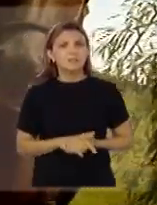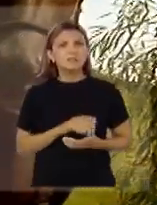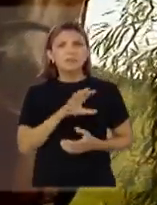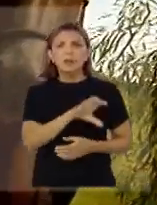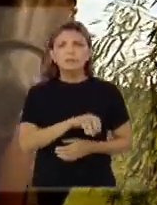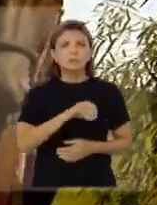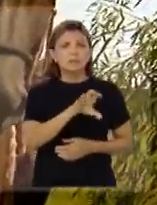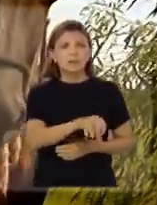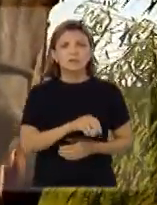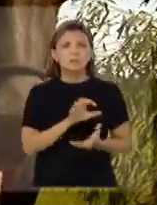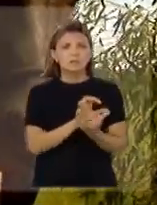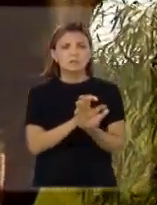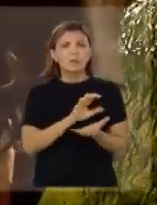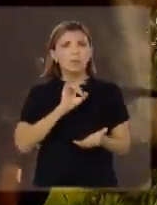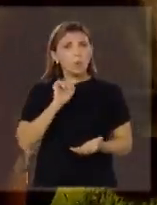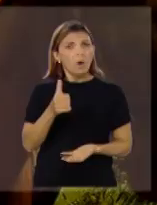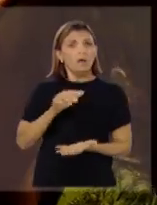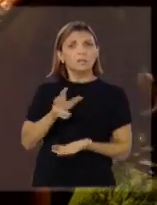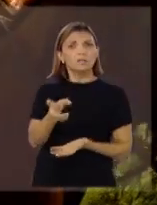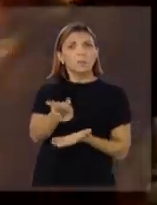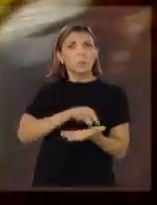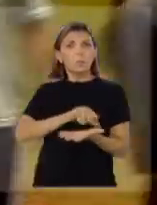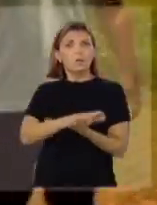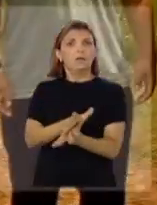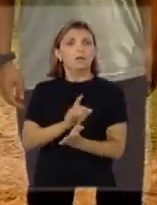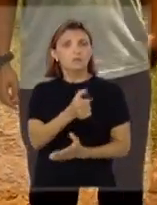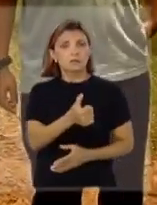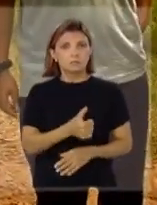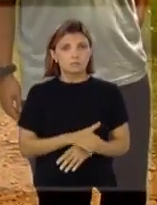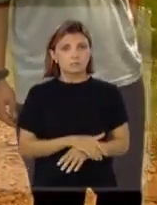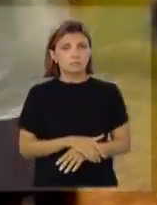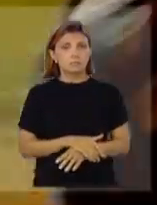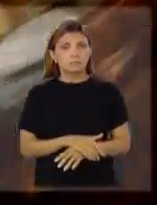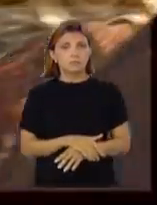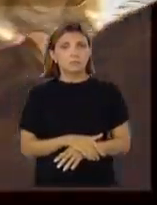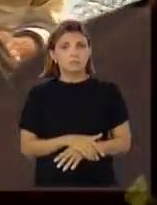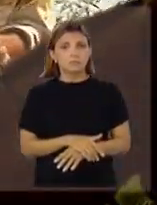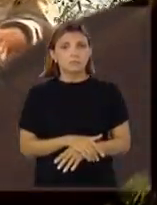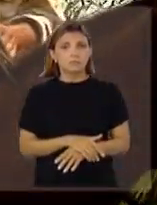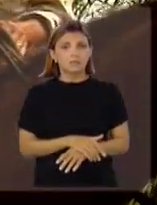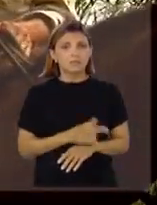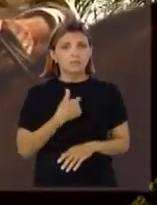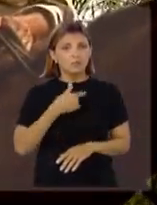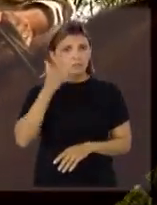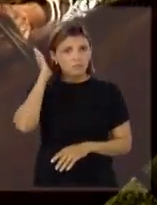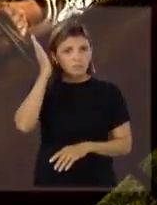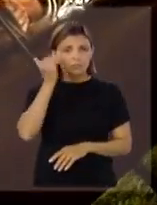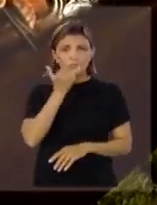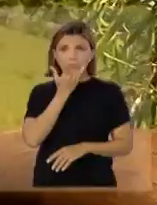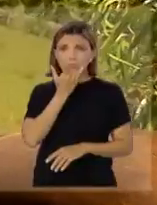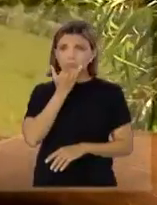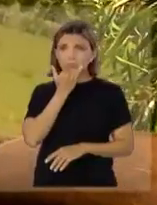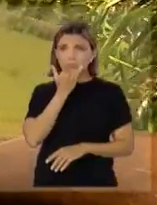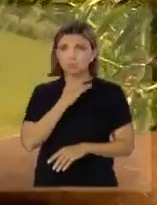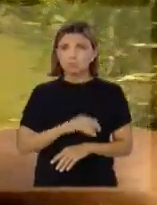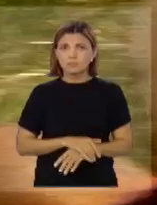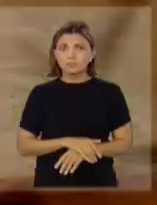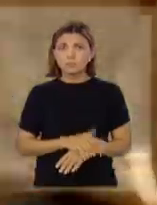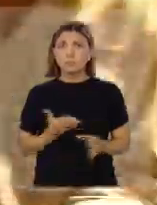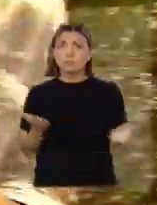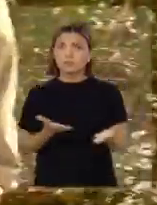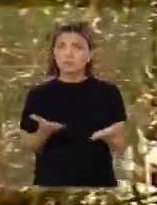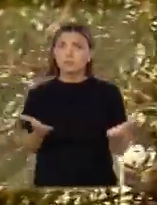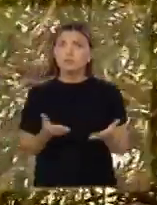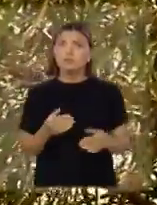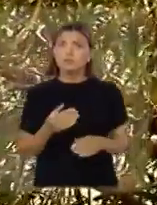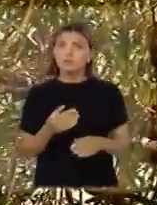embora. Ele só veio comer. Quase devorou o Thiago. Ele vai onde tem comida fácil. Podem me dar o chapéu de burro, eu mereço.